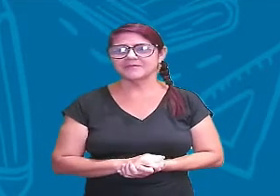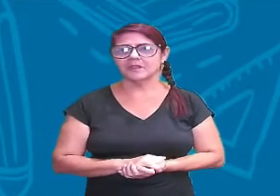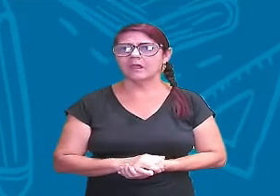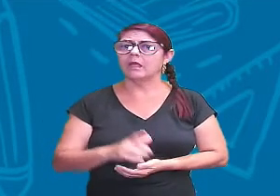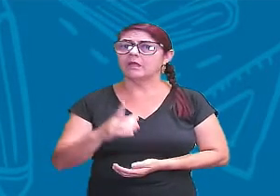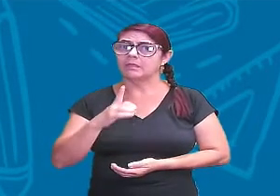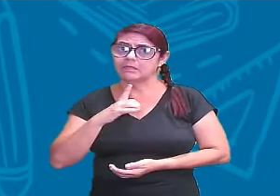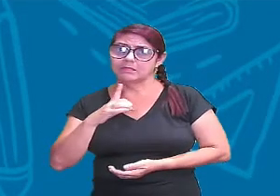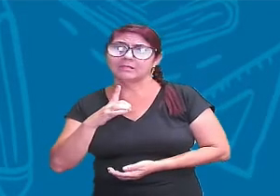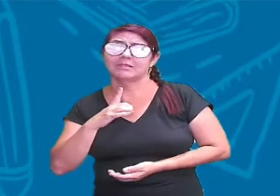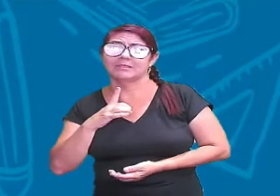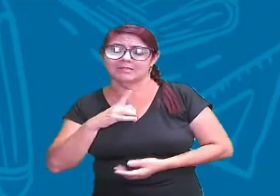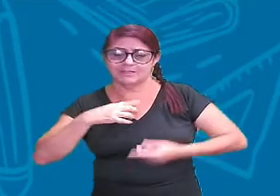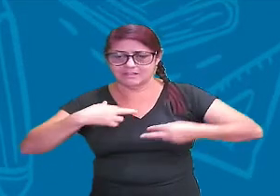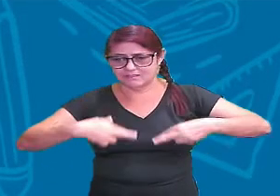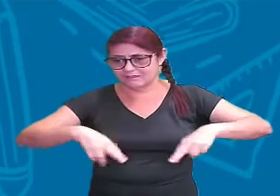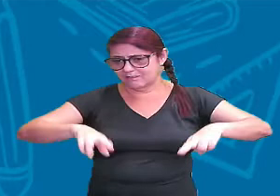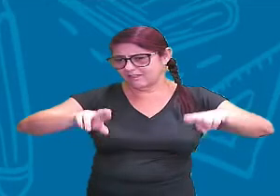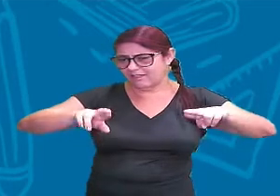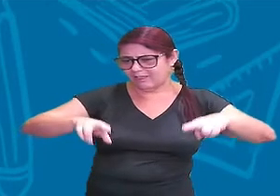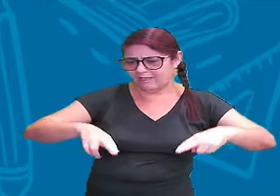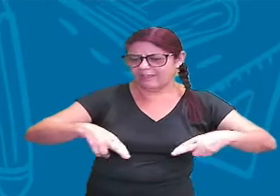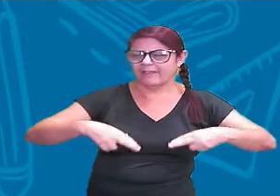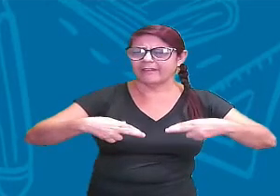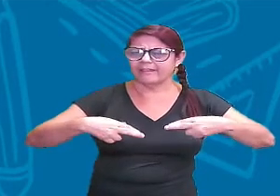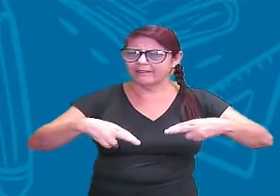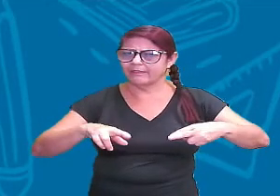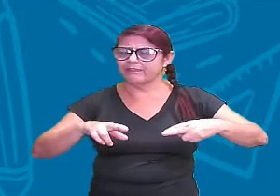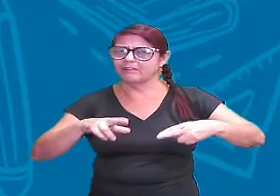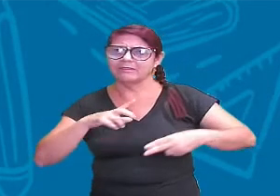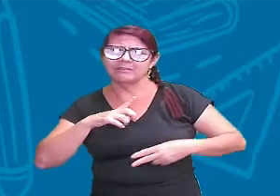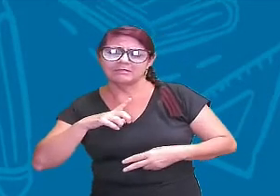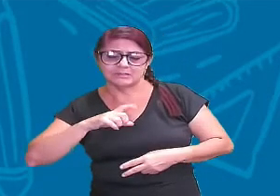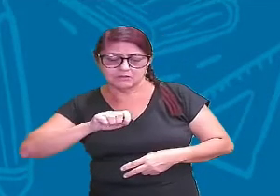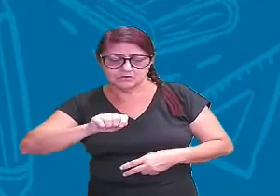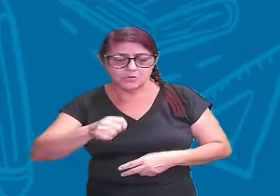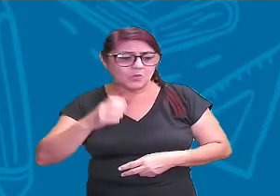Tem na rede, tem no rádio.